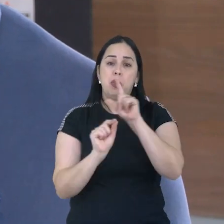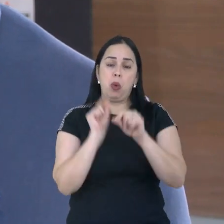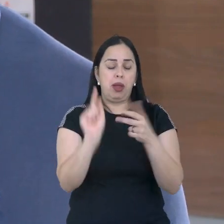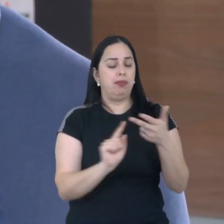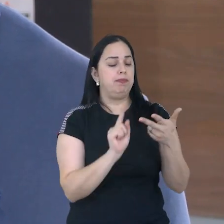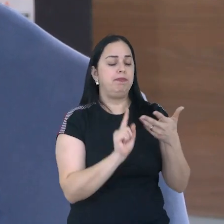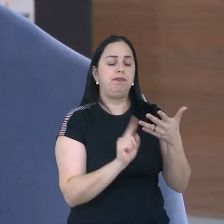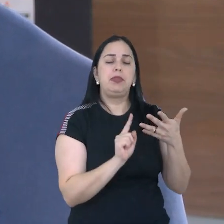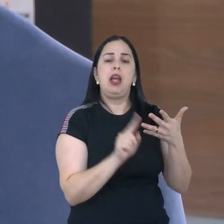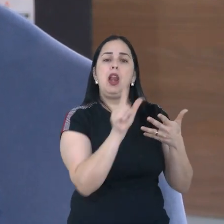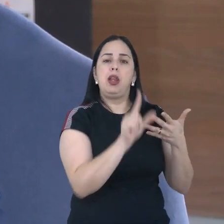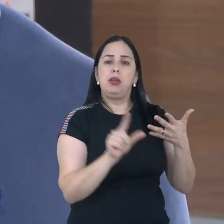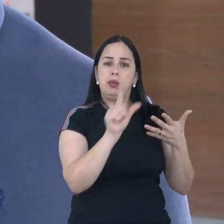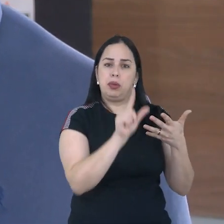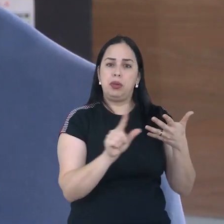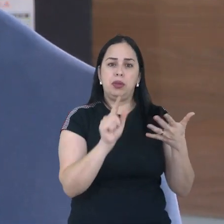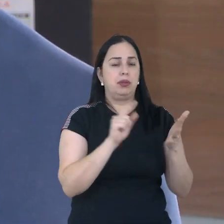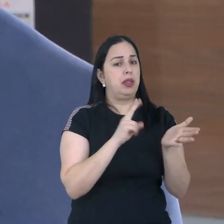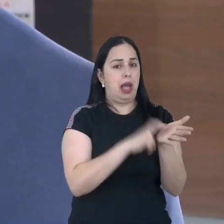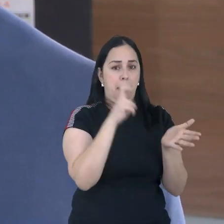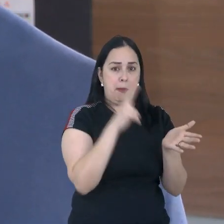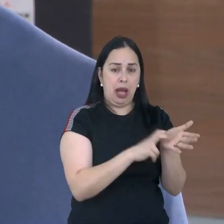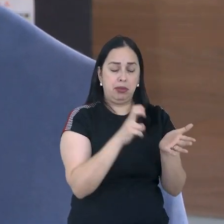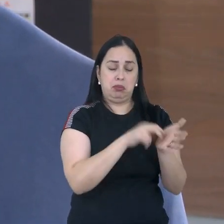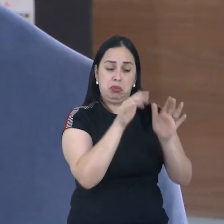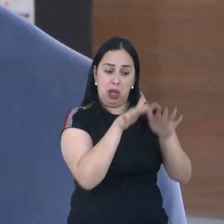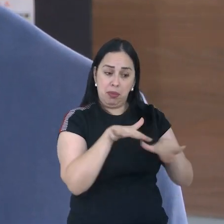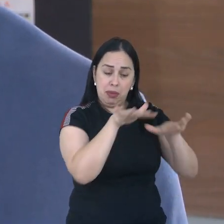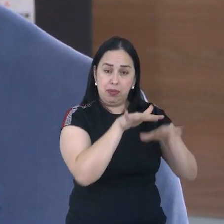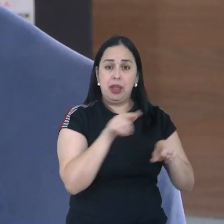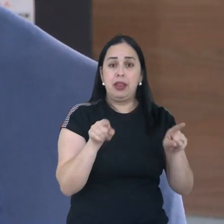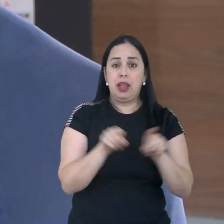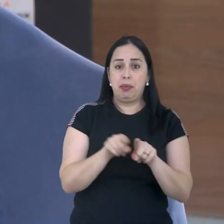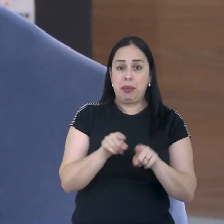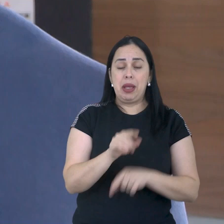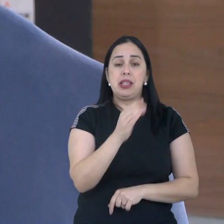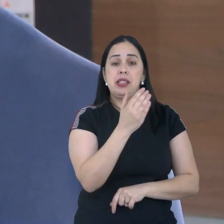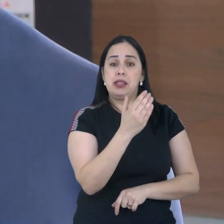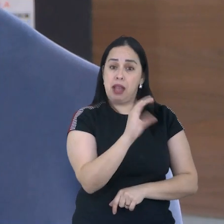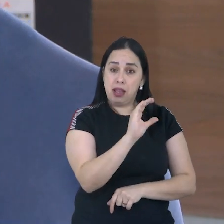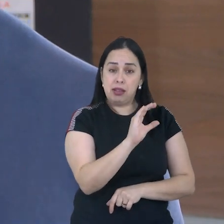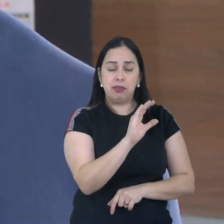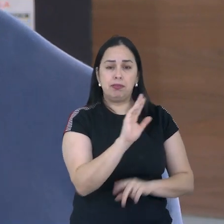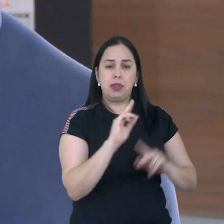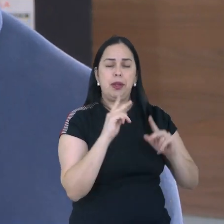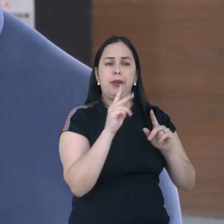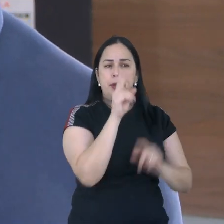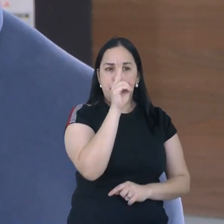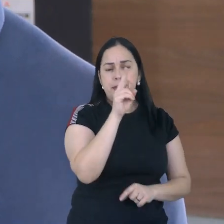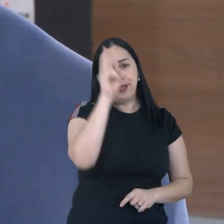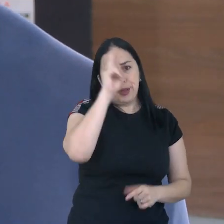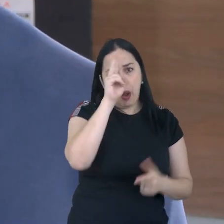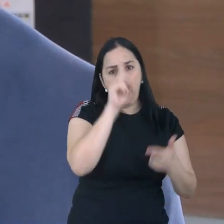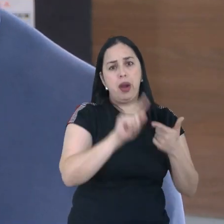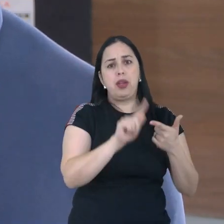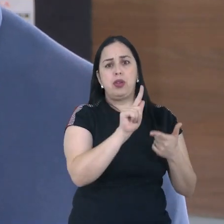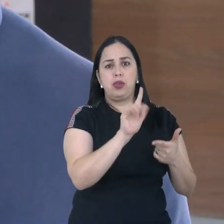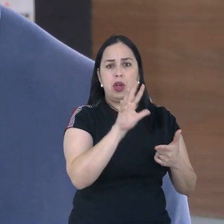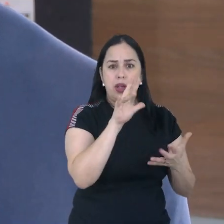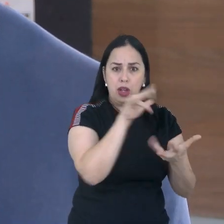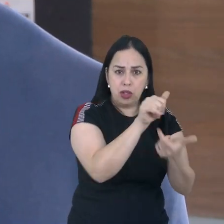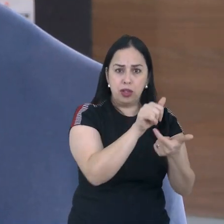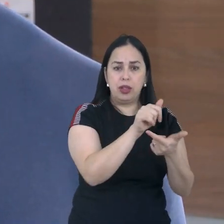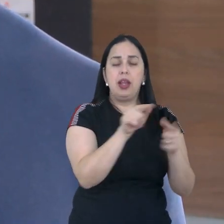inscrição, literatura, gramática e interpretação de texto, linguagens. Além disso, ciências humanas, o que seria